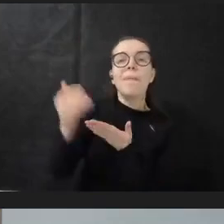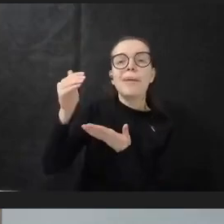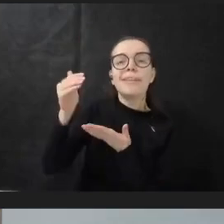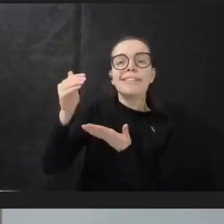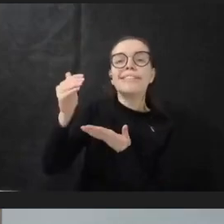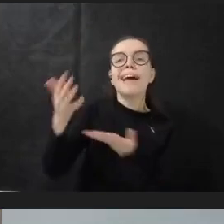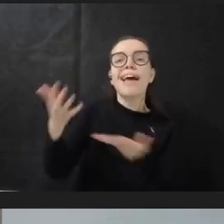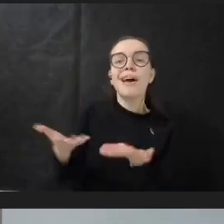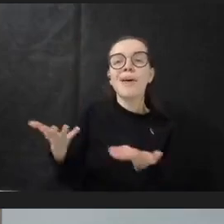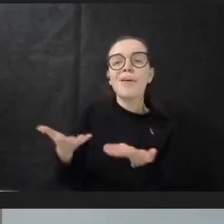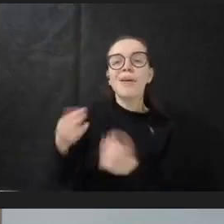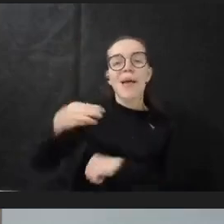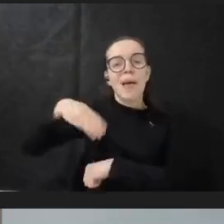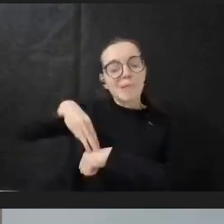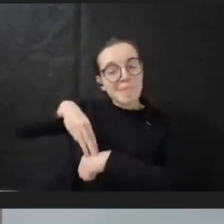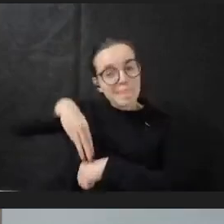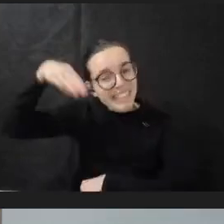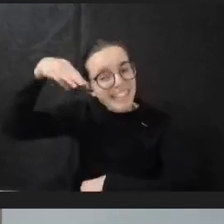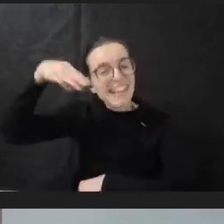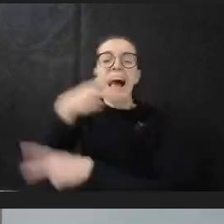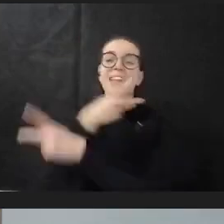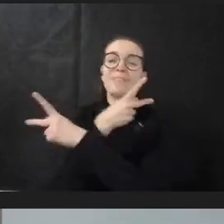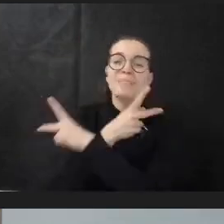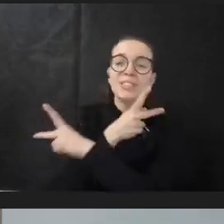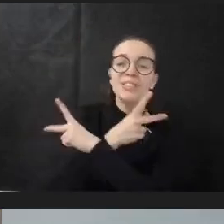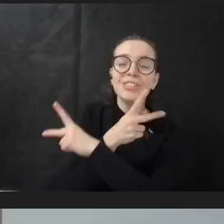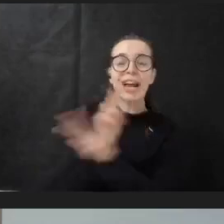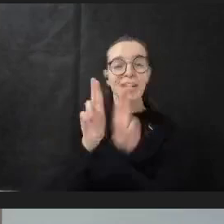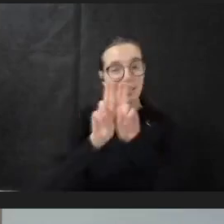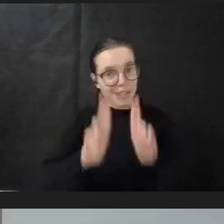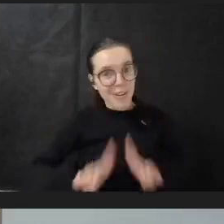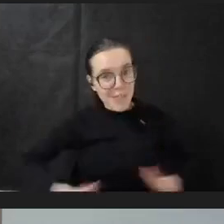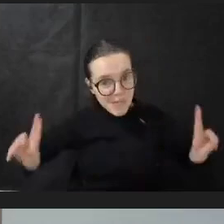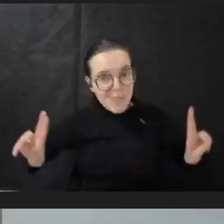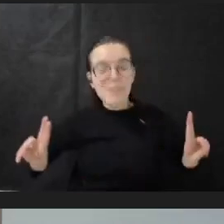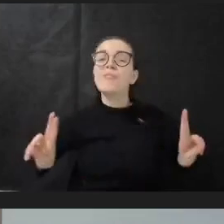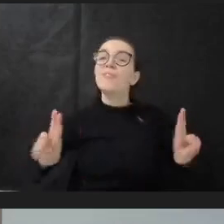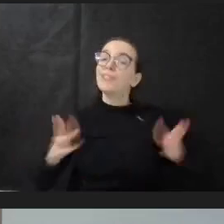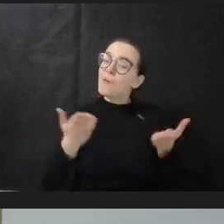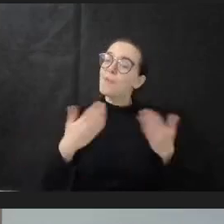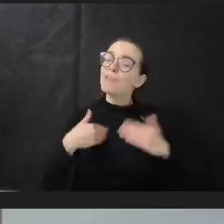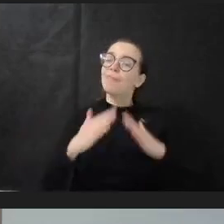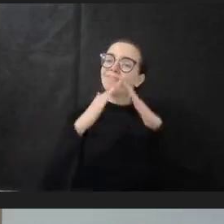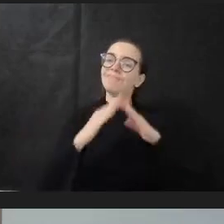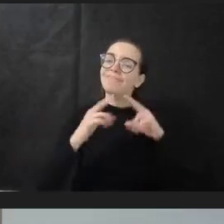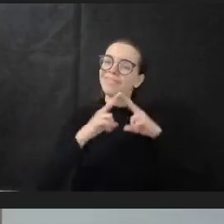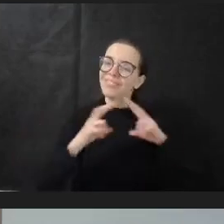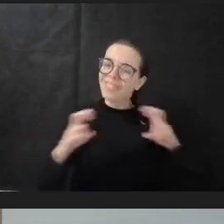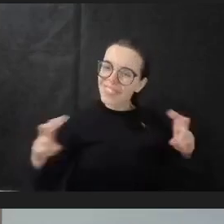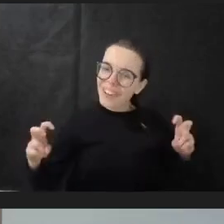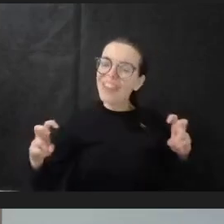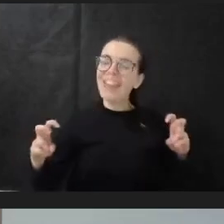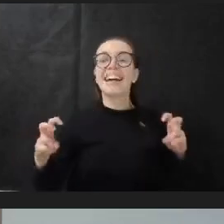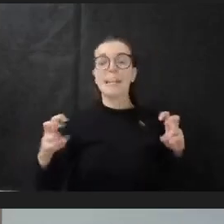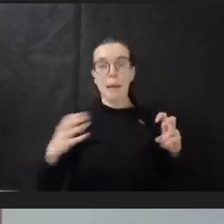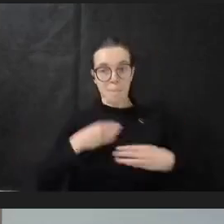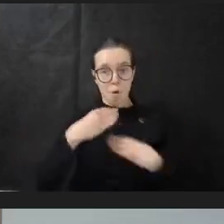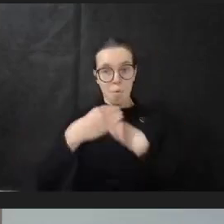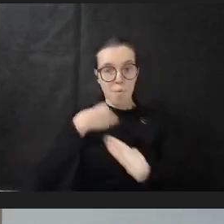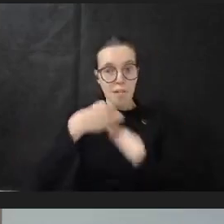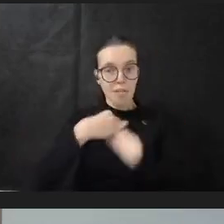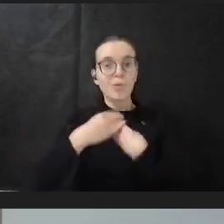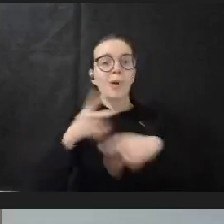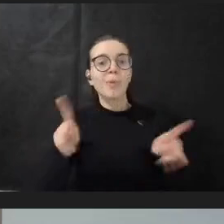passei para ser mestranda da PEGET, e hoje eu estou morando em Florianópolis. A minha orientadora é a professora